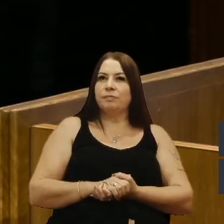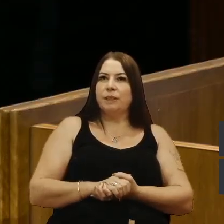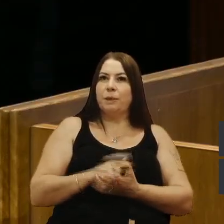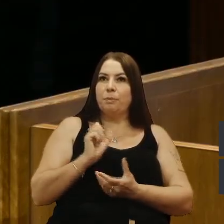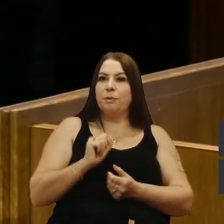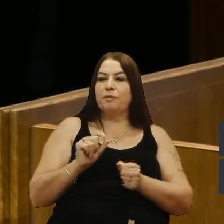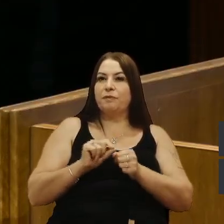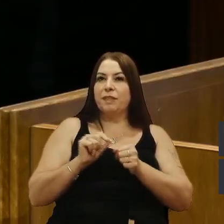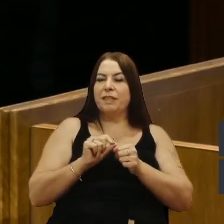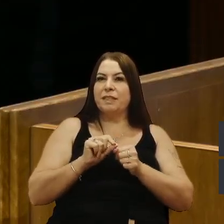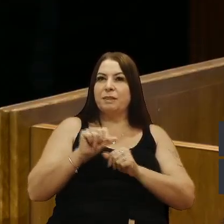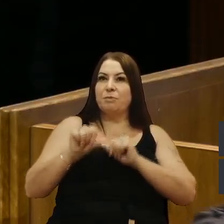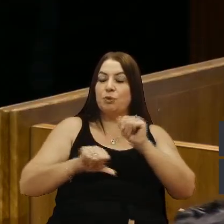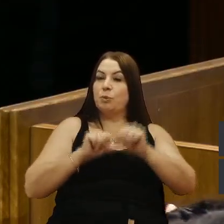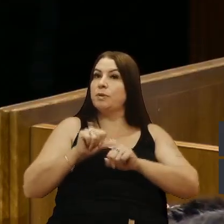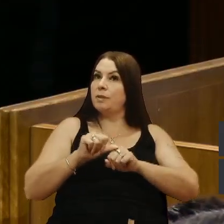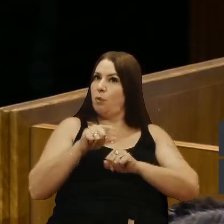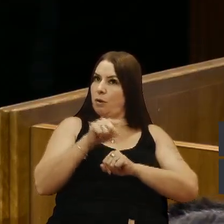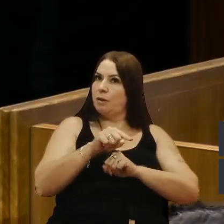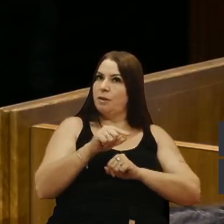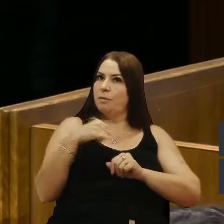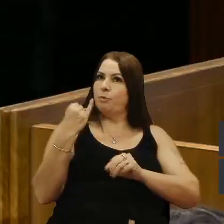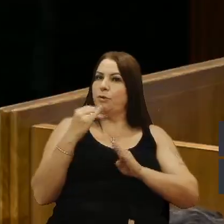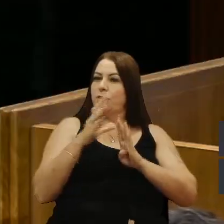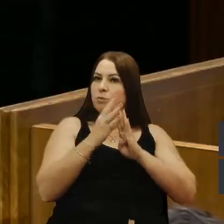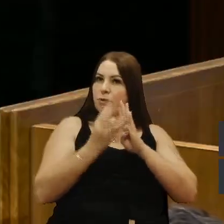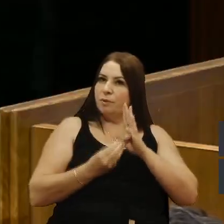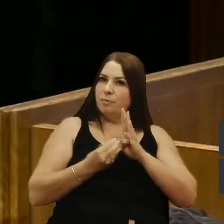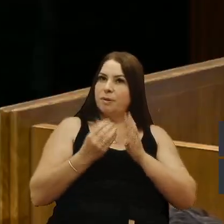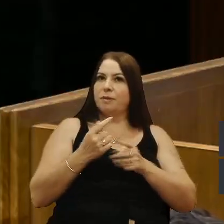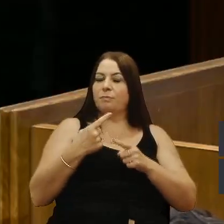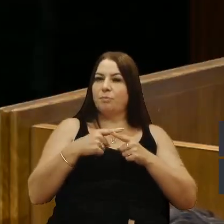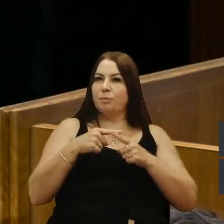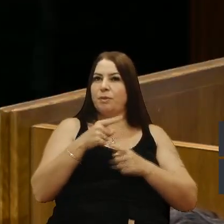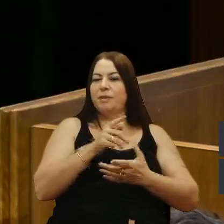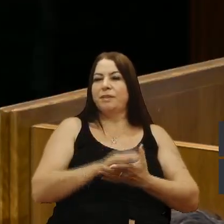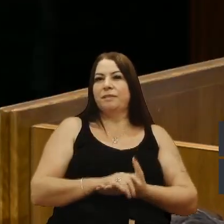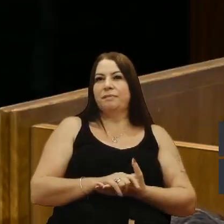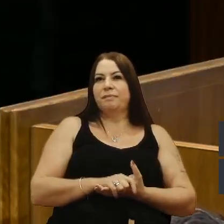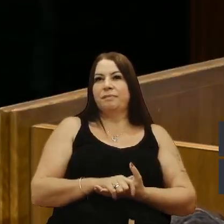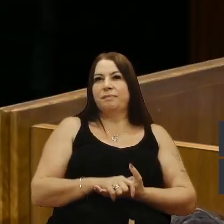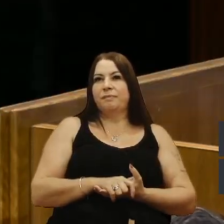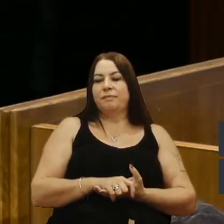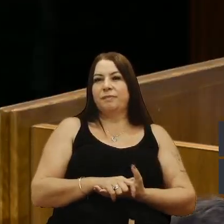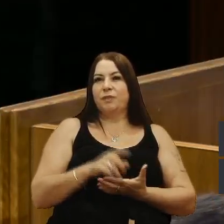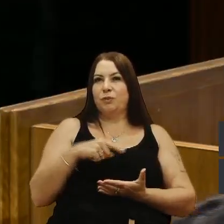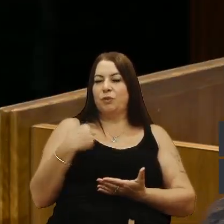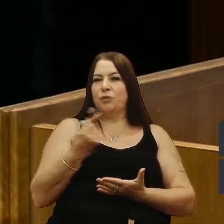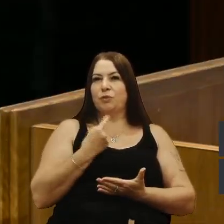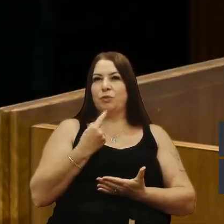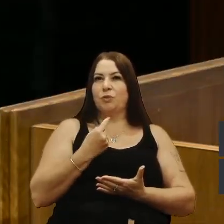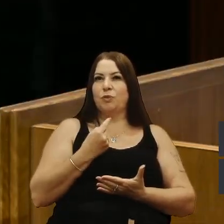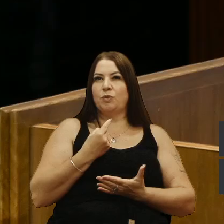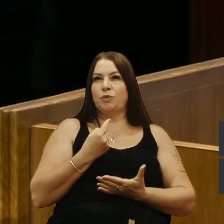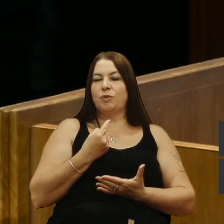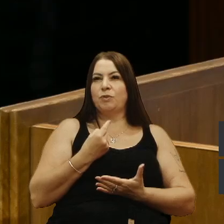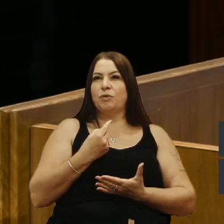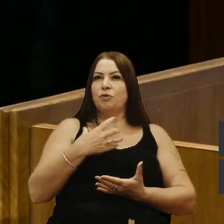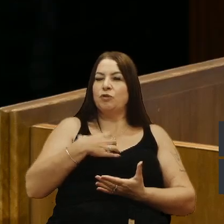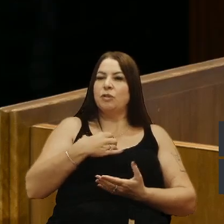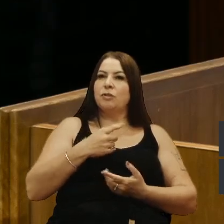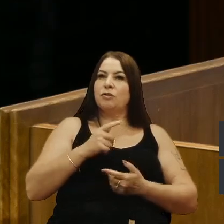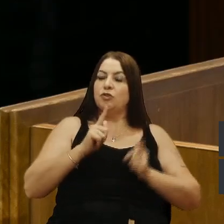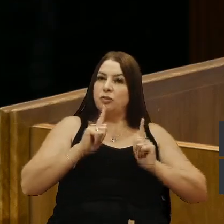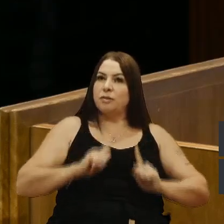possamos fazer uma transição importante do SAMAI, porque é exatamente isso, né? Nosso tom de